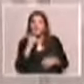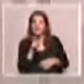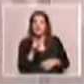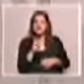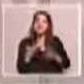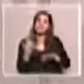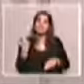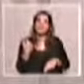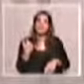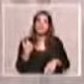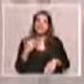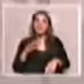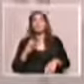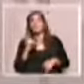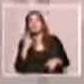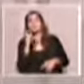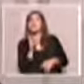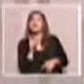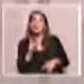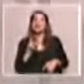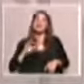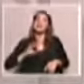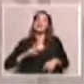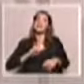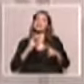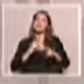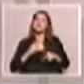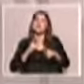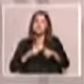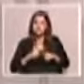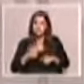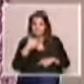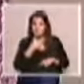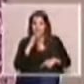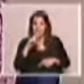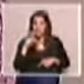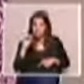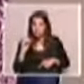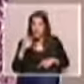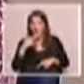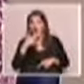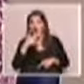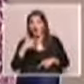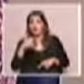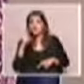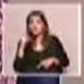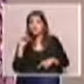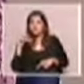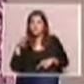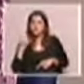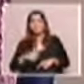tiros, quer dizer, queijo em grego, portanto fica bem. Tiroturismo, podemos começar por aí. Olha, tiro ao turismo pode tiro acabar turismo, mal. Não é? Liga logo queijo ao